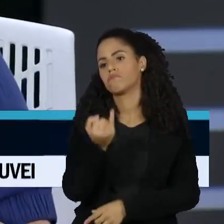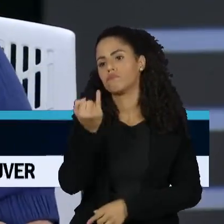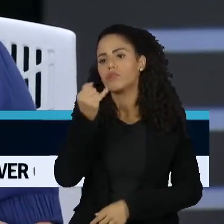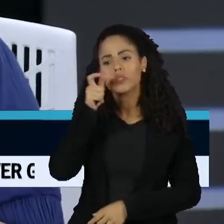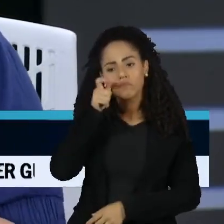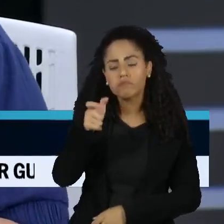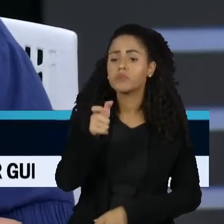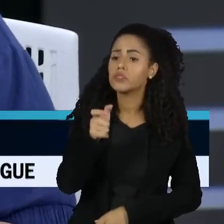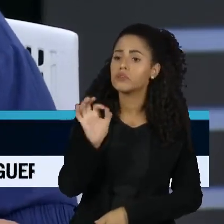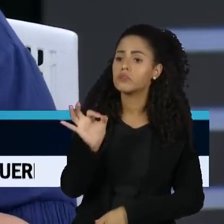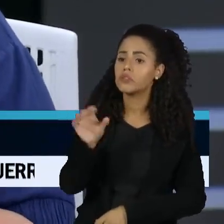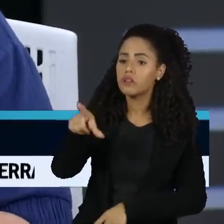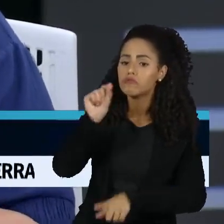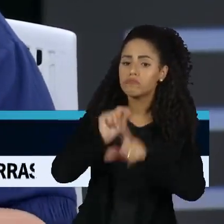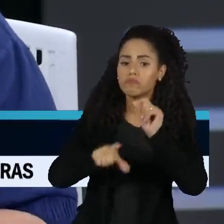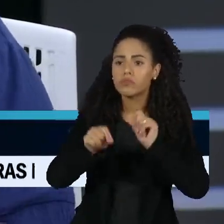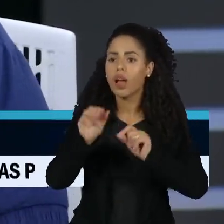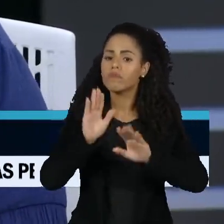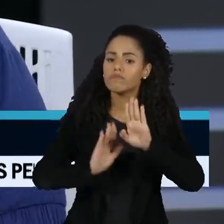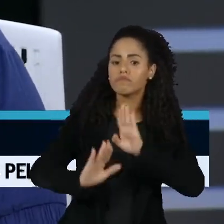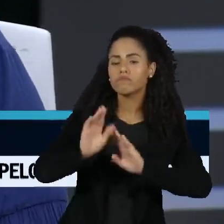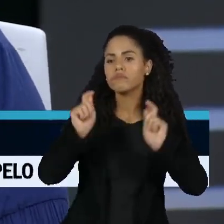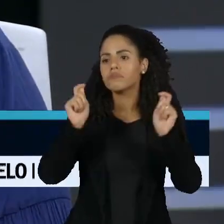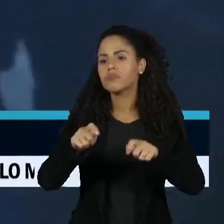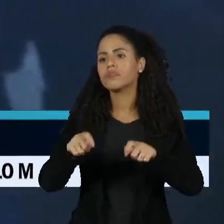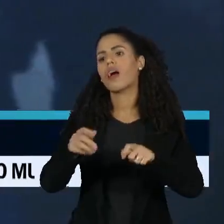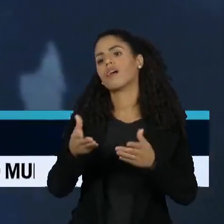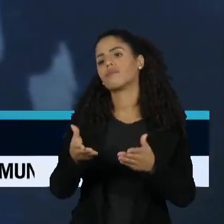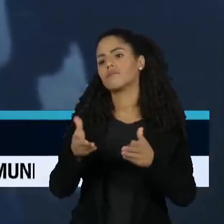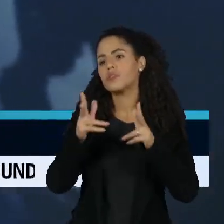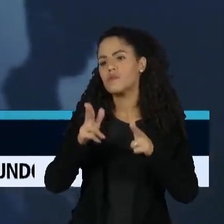uma alternativa interessante, é cauteloso na medida que deve ser. E no próximo.